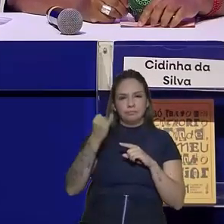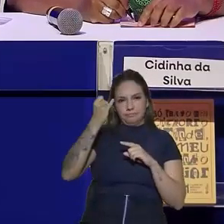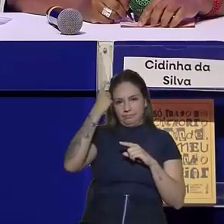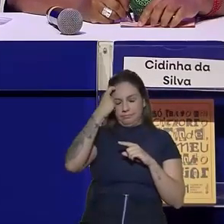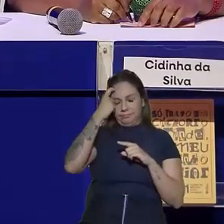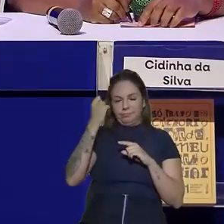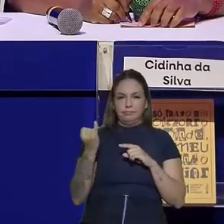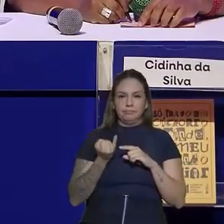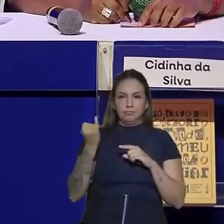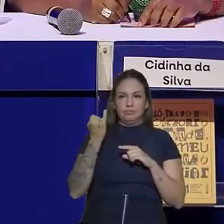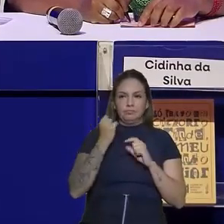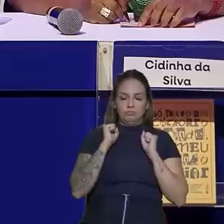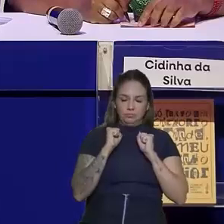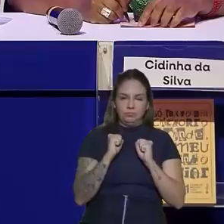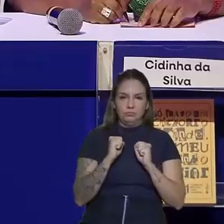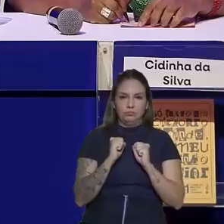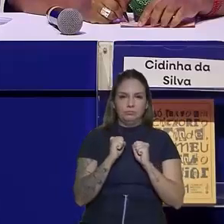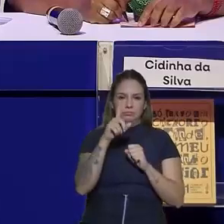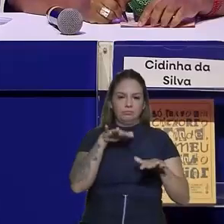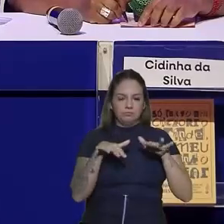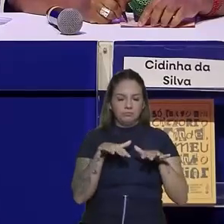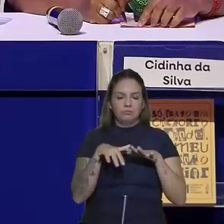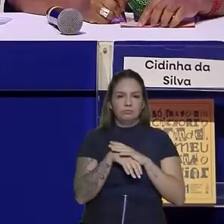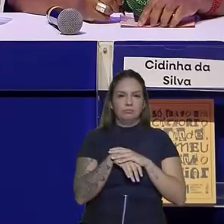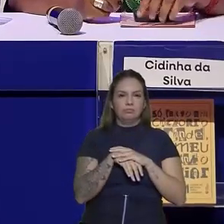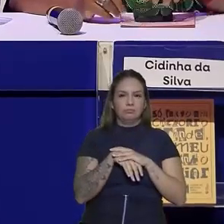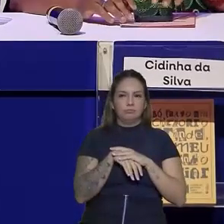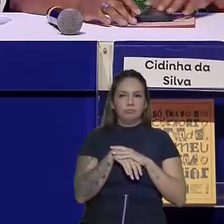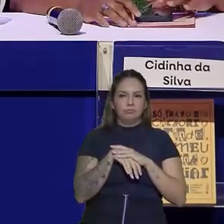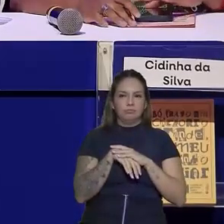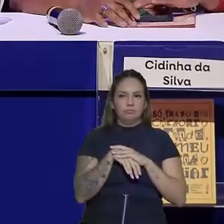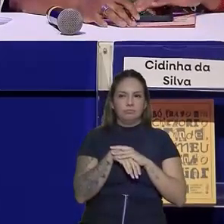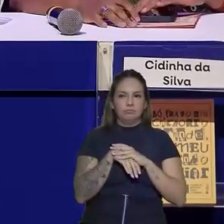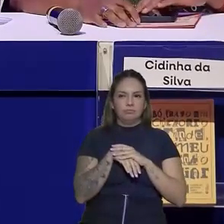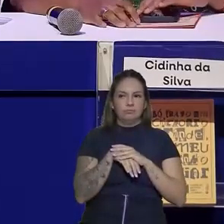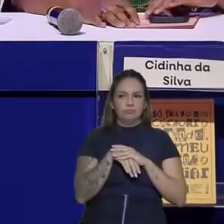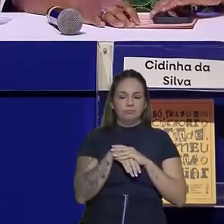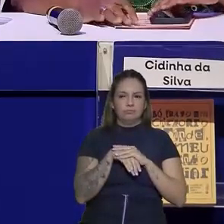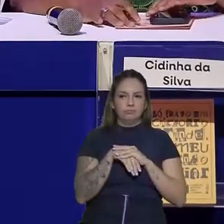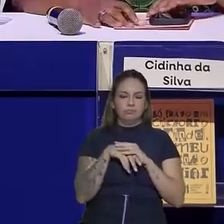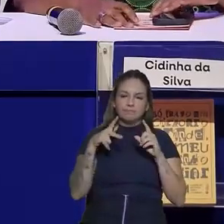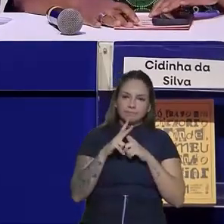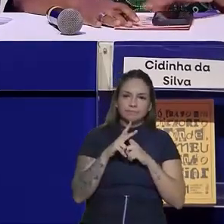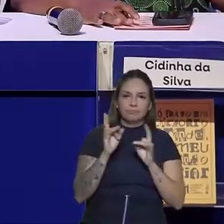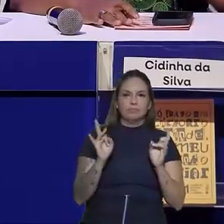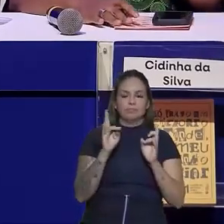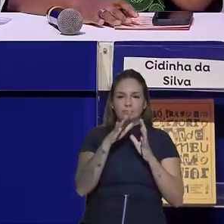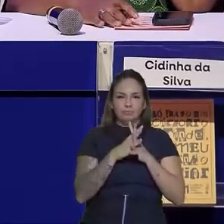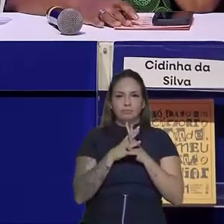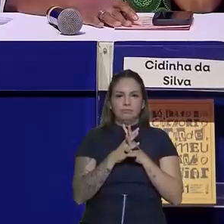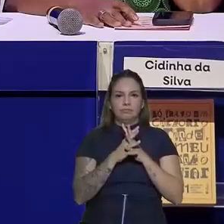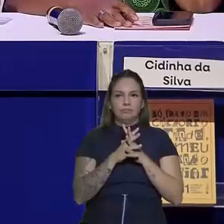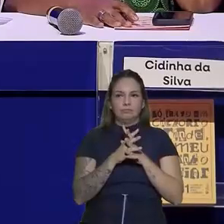e também sobre biopoder, sobre esse movimento do epistemicídio, sobre essas ferramentas complexas